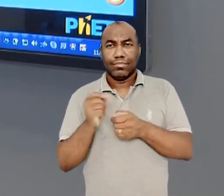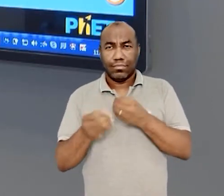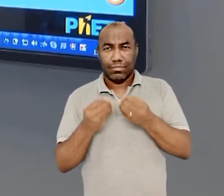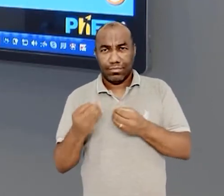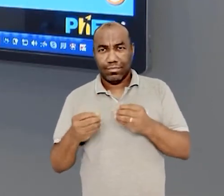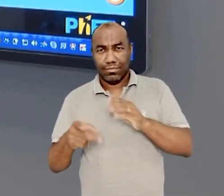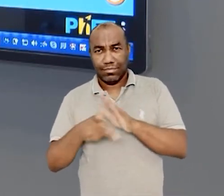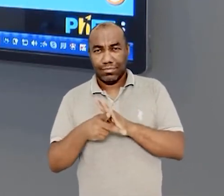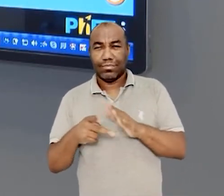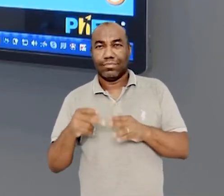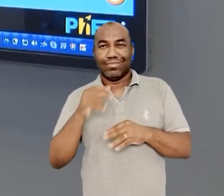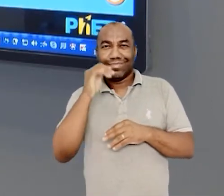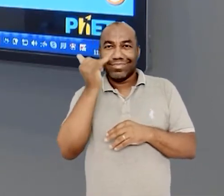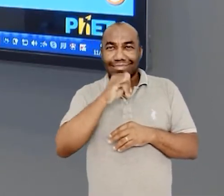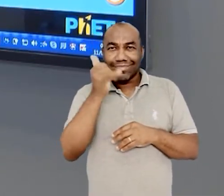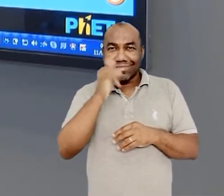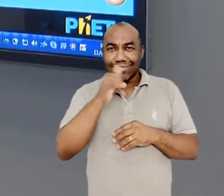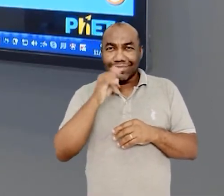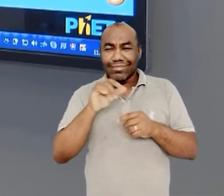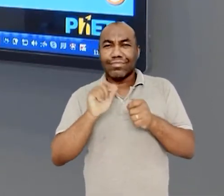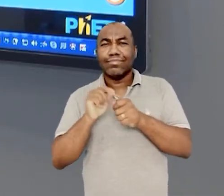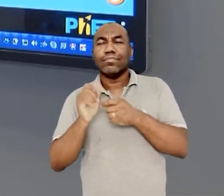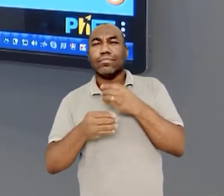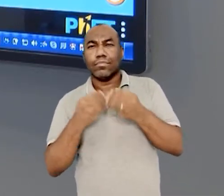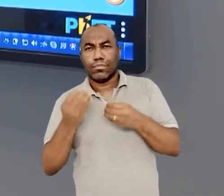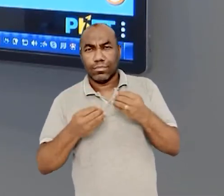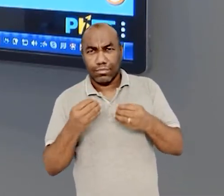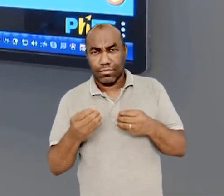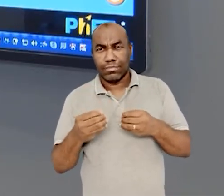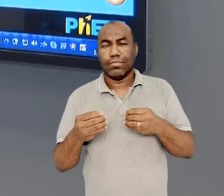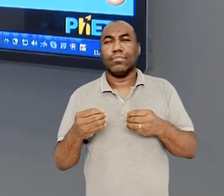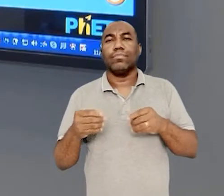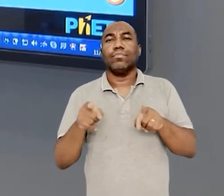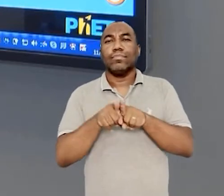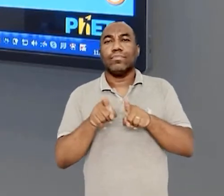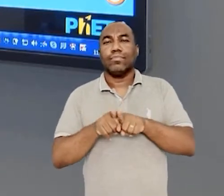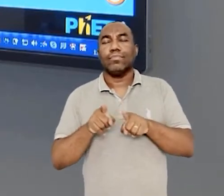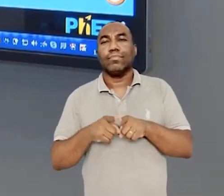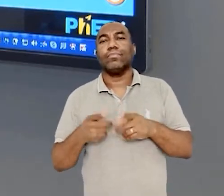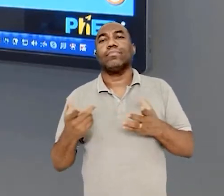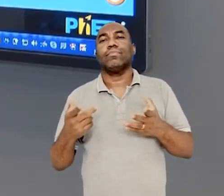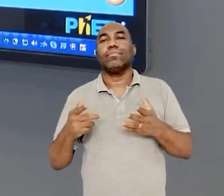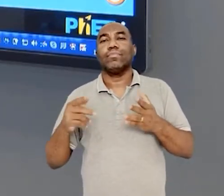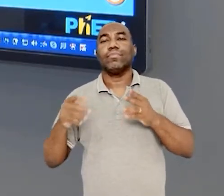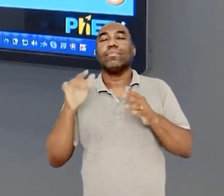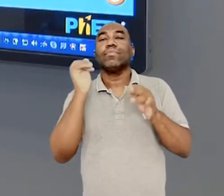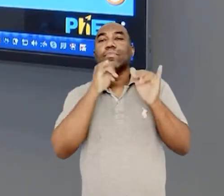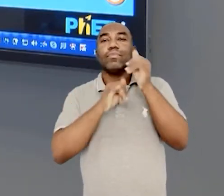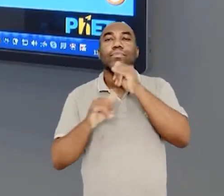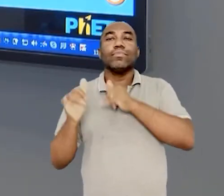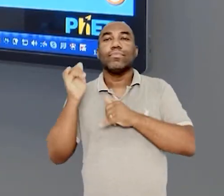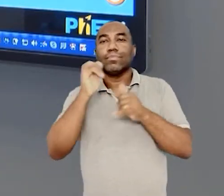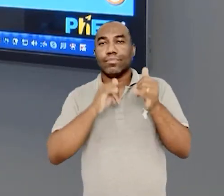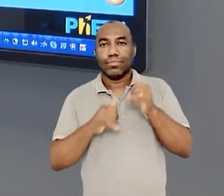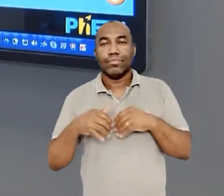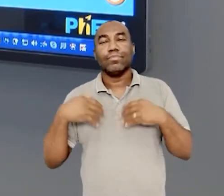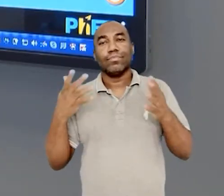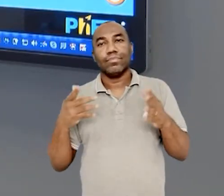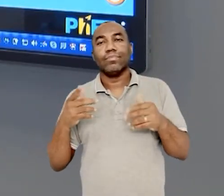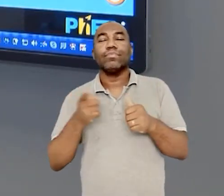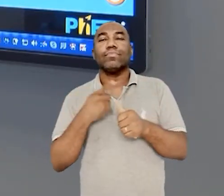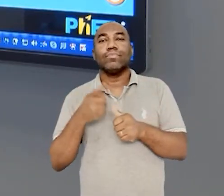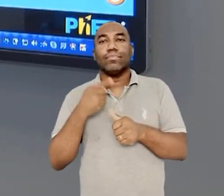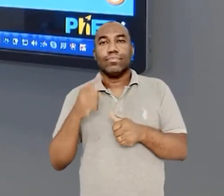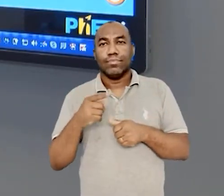é uma transformação de energia. Na natureza nada se cria, nada se perde, tudo se transforma. Então eu tenho